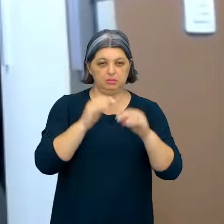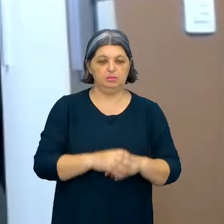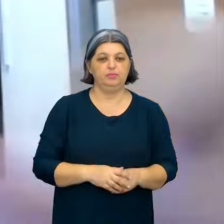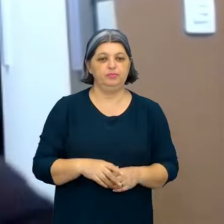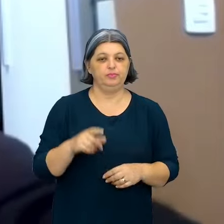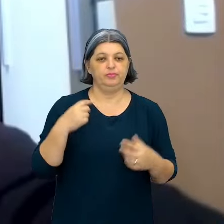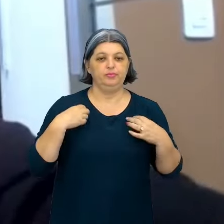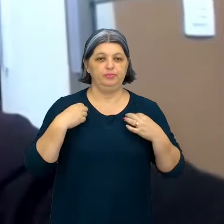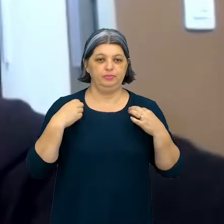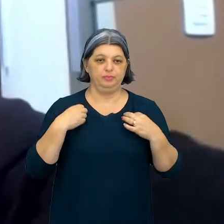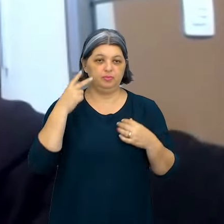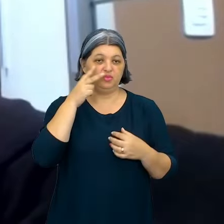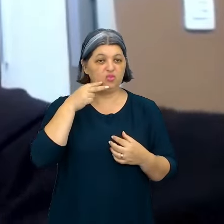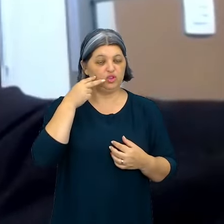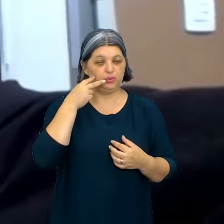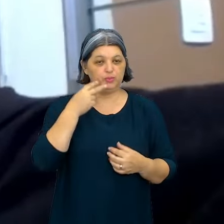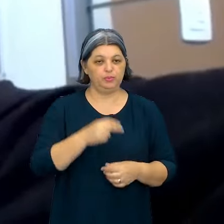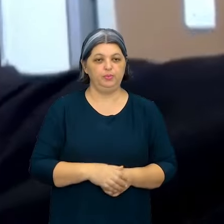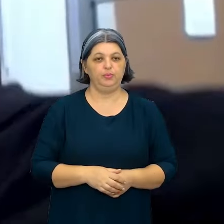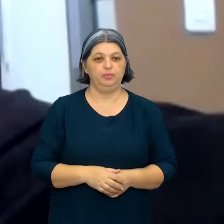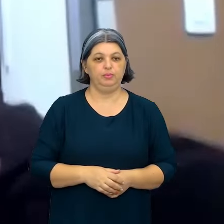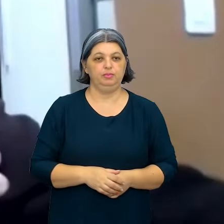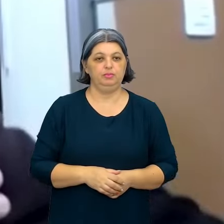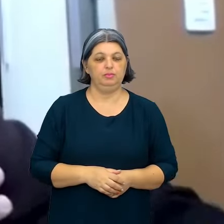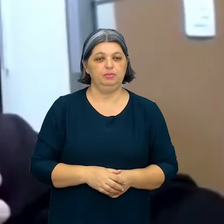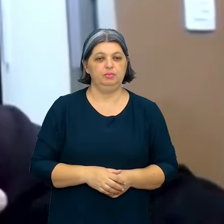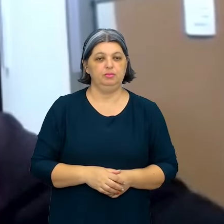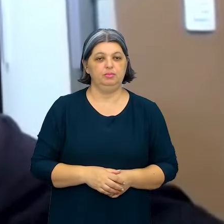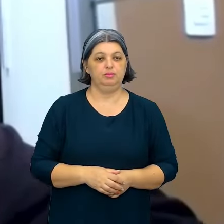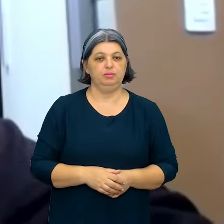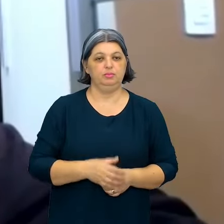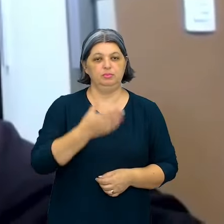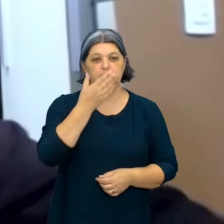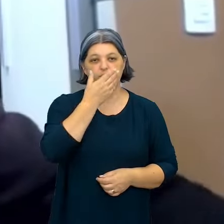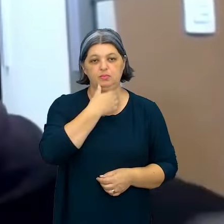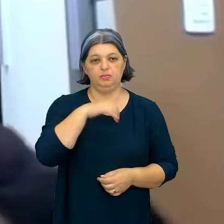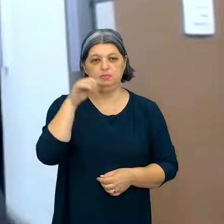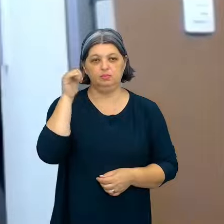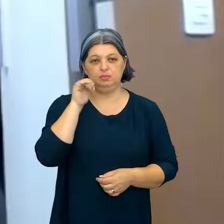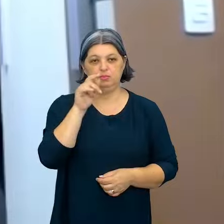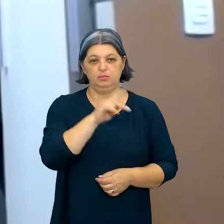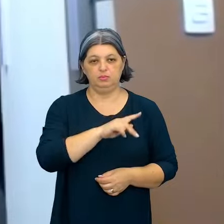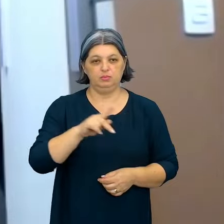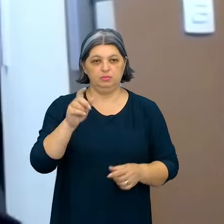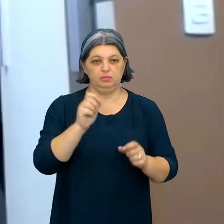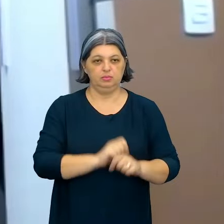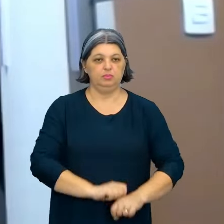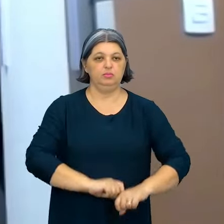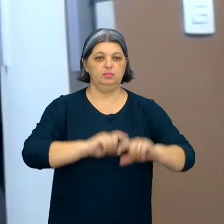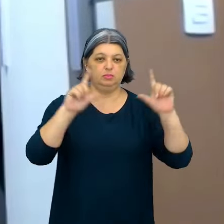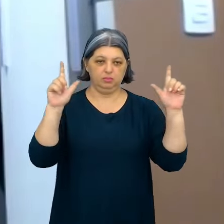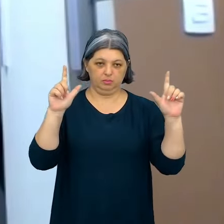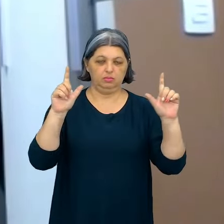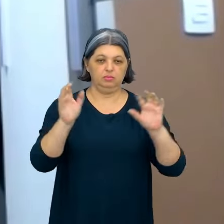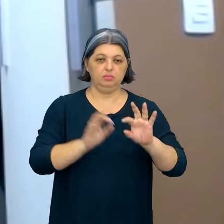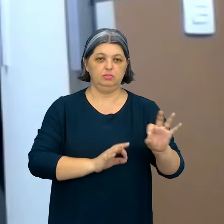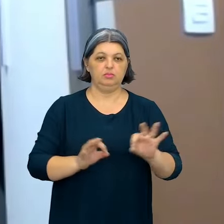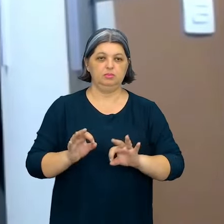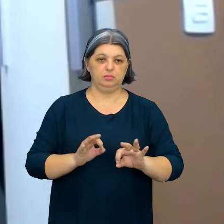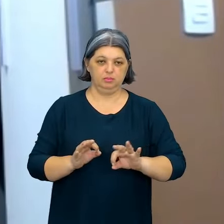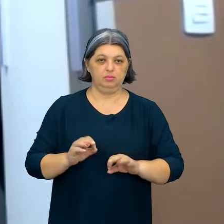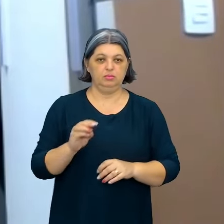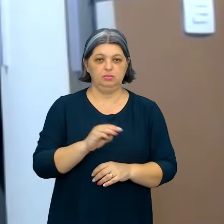uma blusa vinho. Professor, professora, quero pedir permissão para você para a gente compartilhar aqui o material que preparamos para